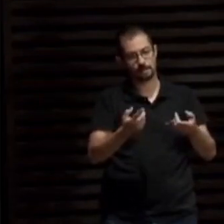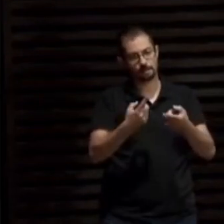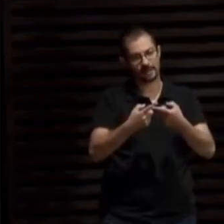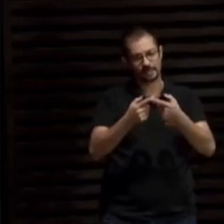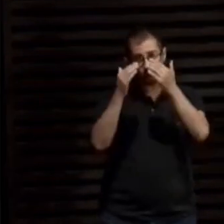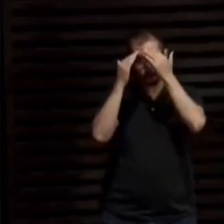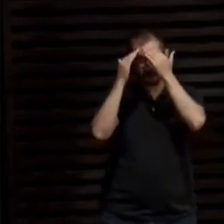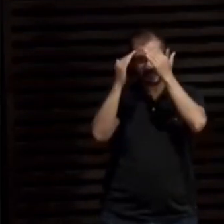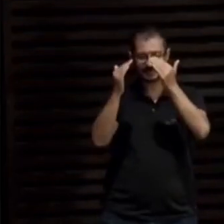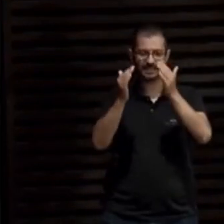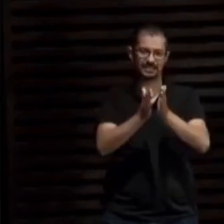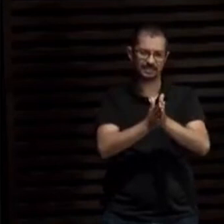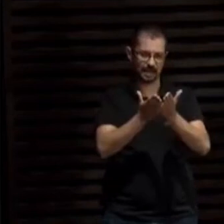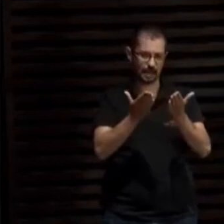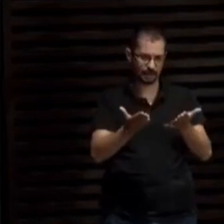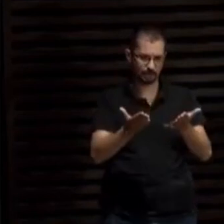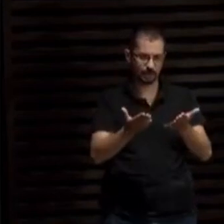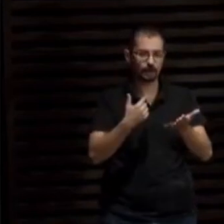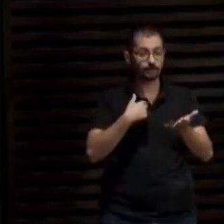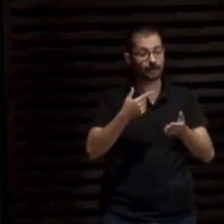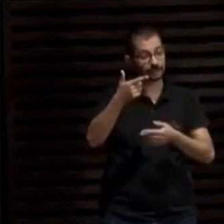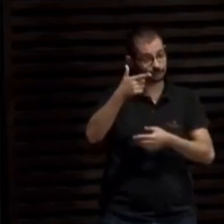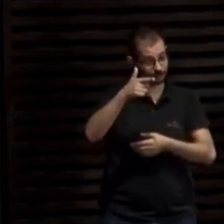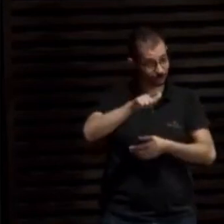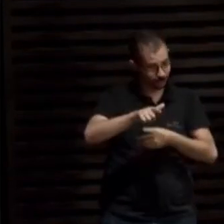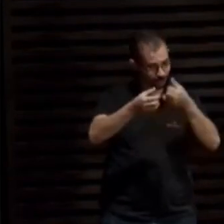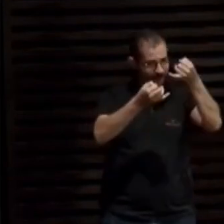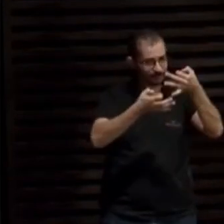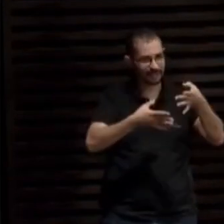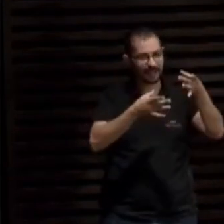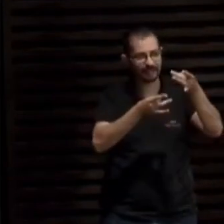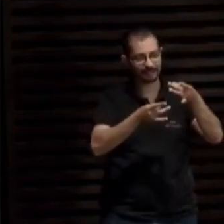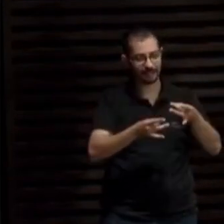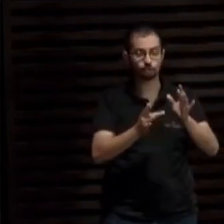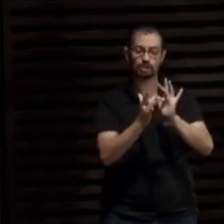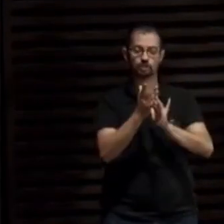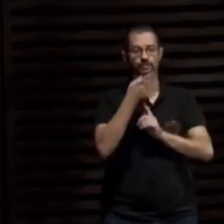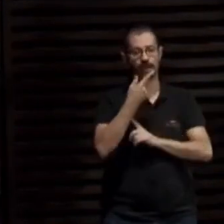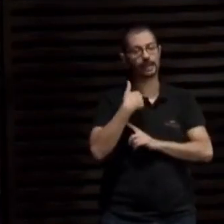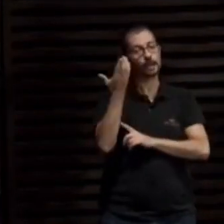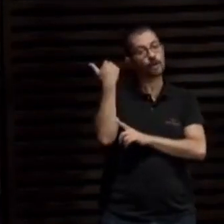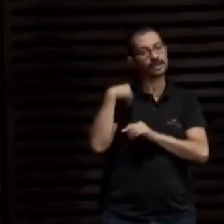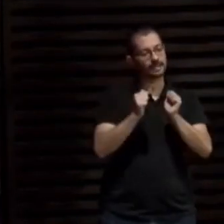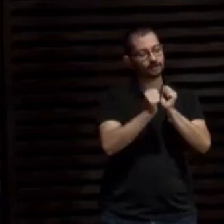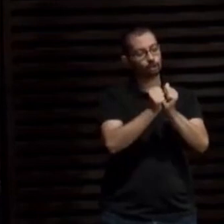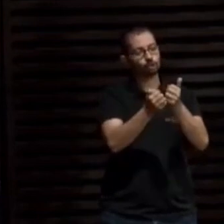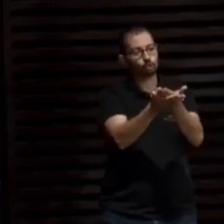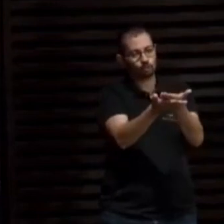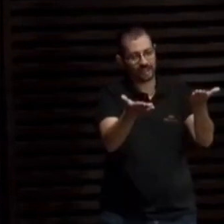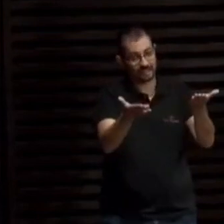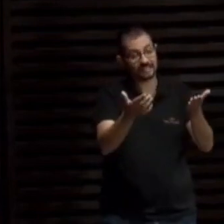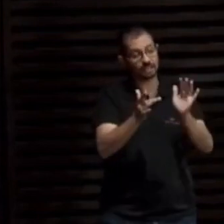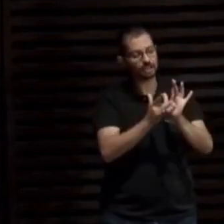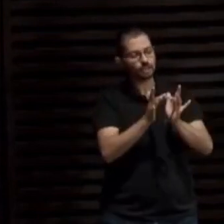Vou voltar também para dar a minha compreensão limitada. Quando eu estava com eles, eu